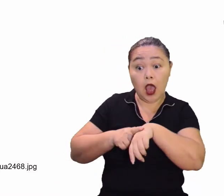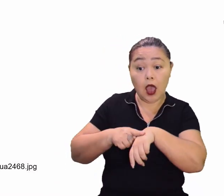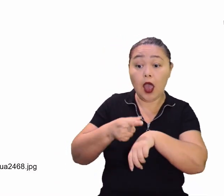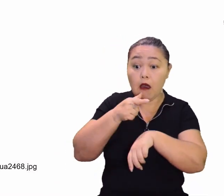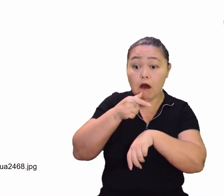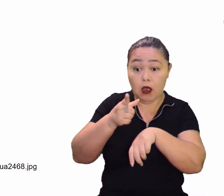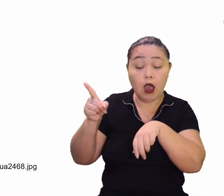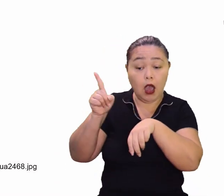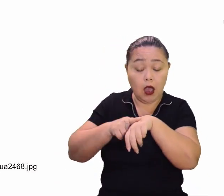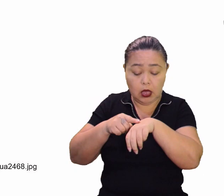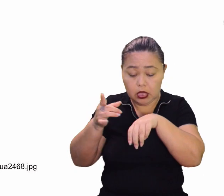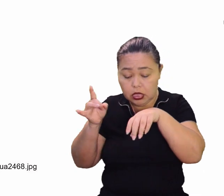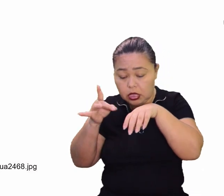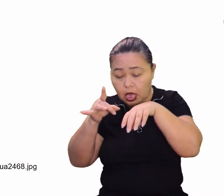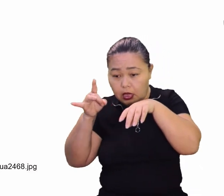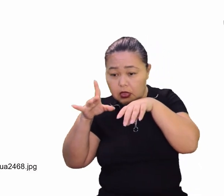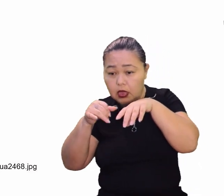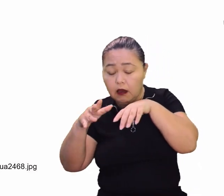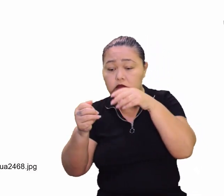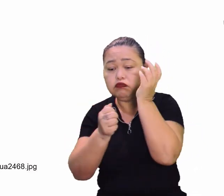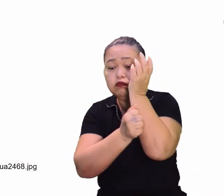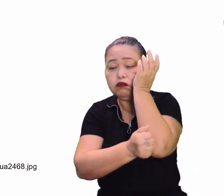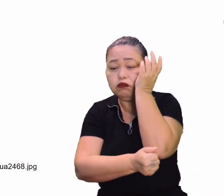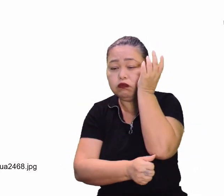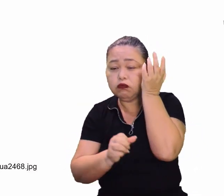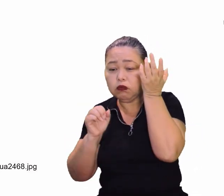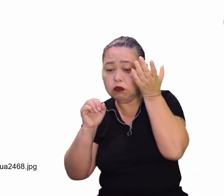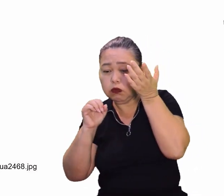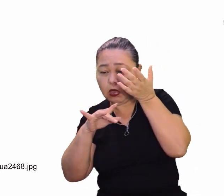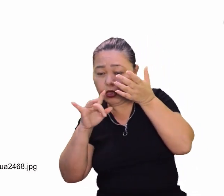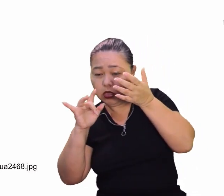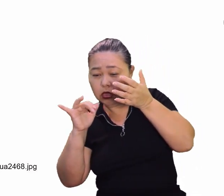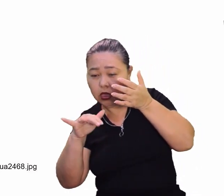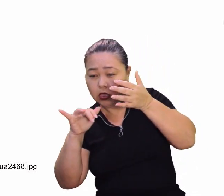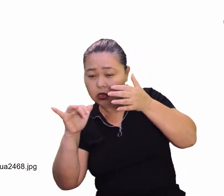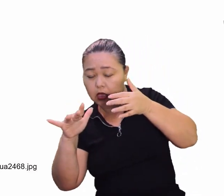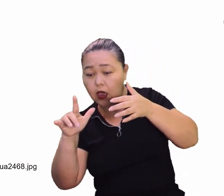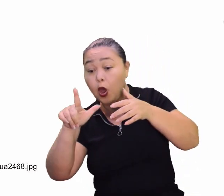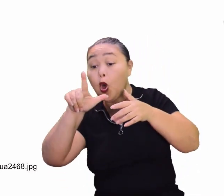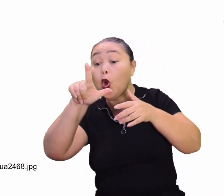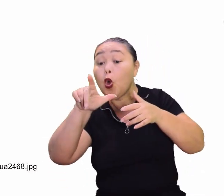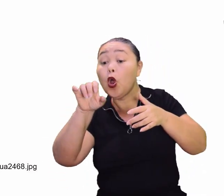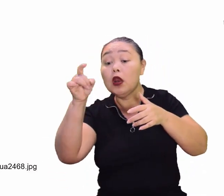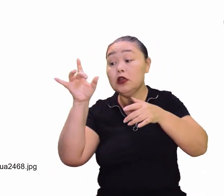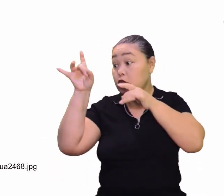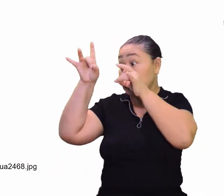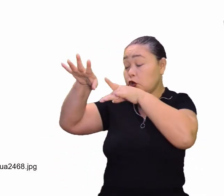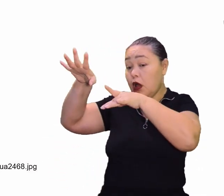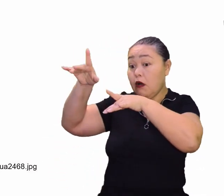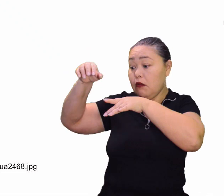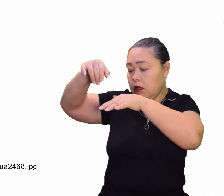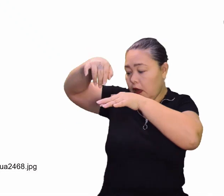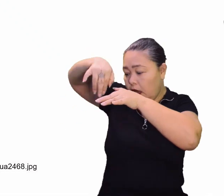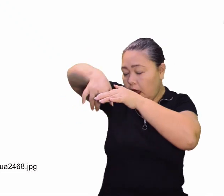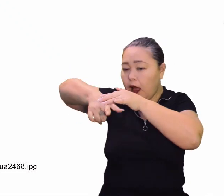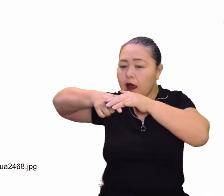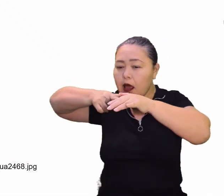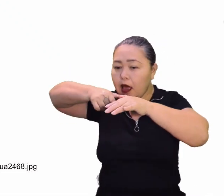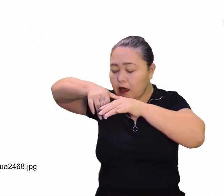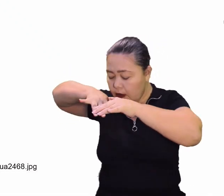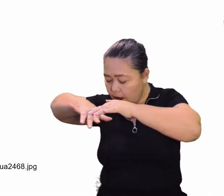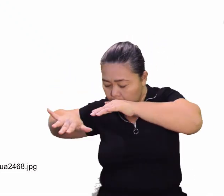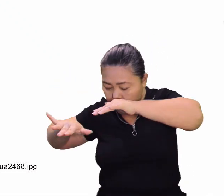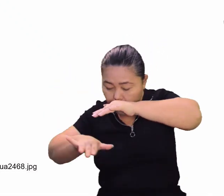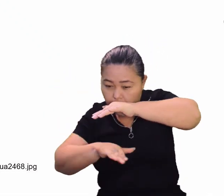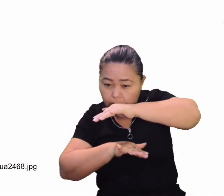contaminados pelos coliformes fecais aí, por conta dessas... Lixões, que chegam no lençol freático. Exatamente. Nós temos muito